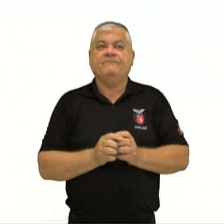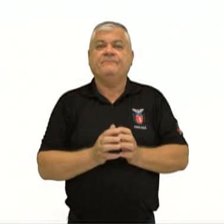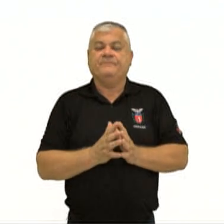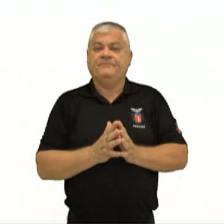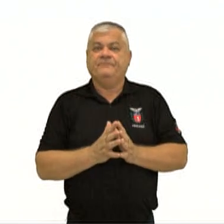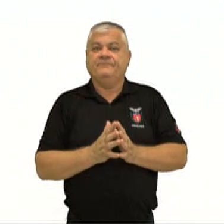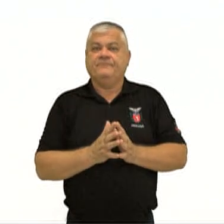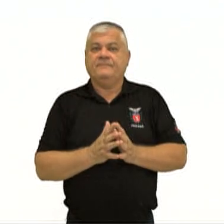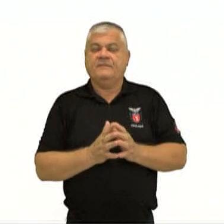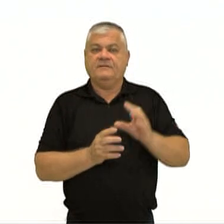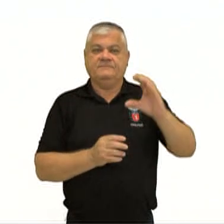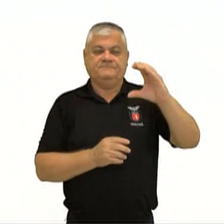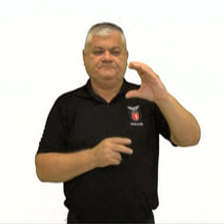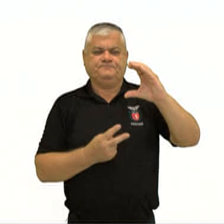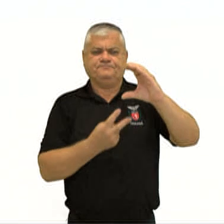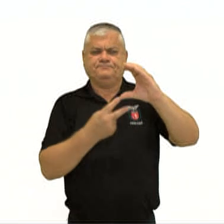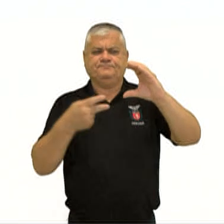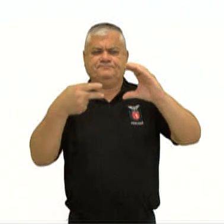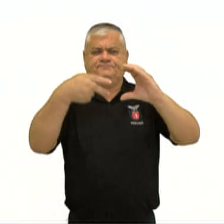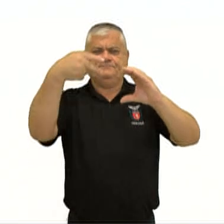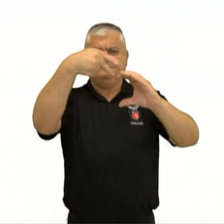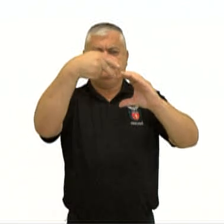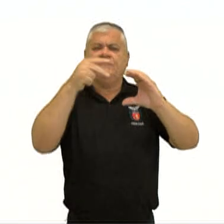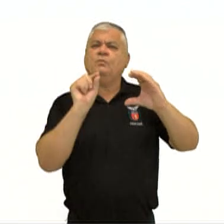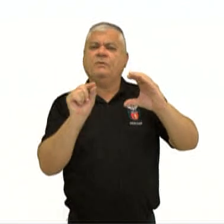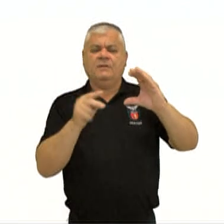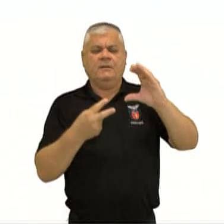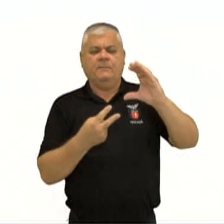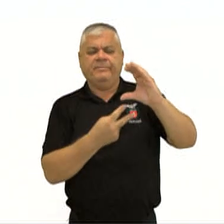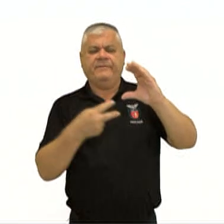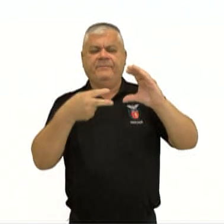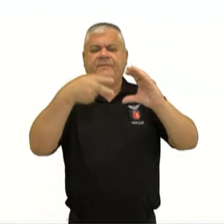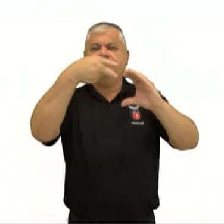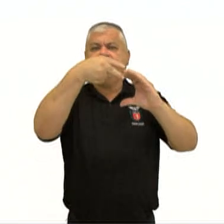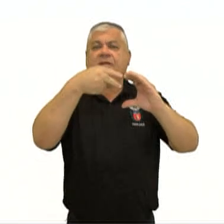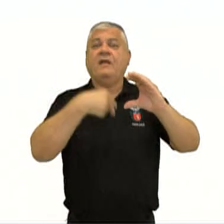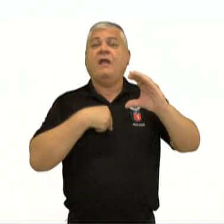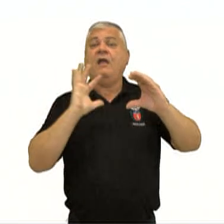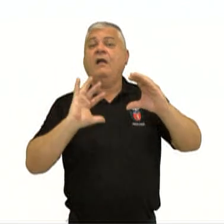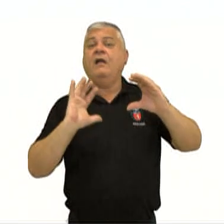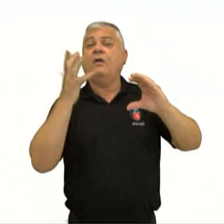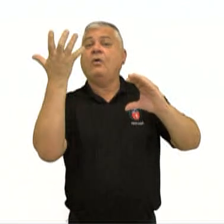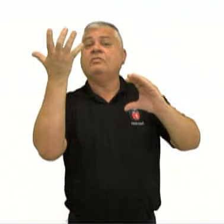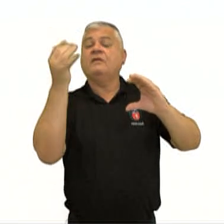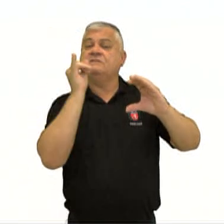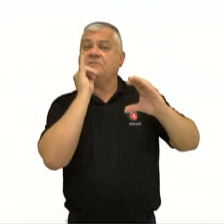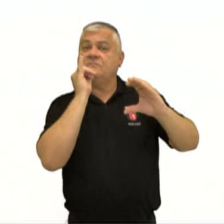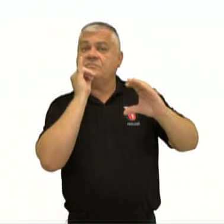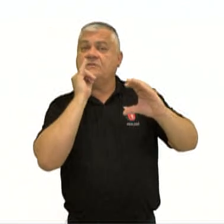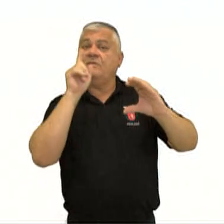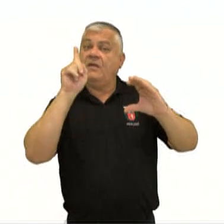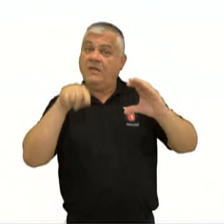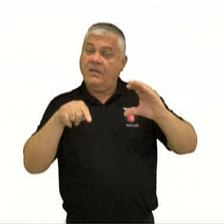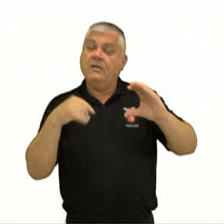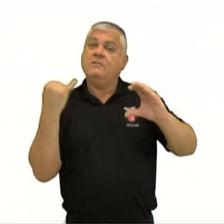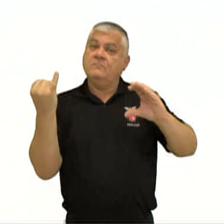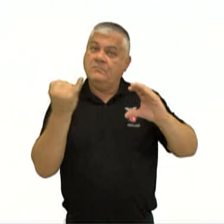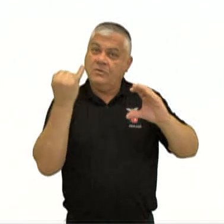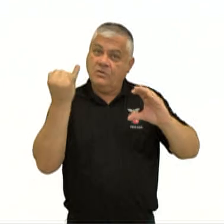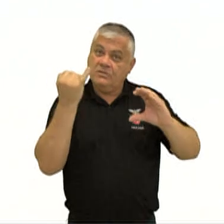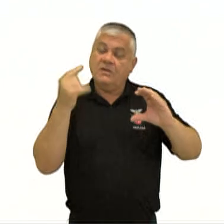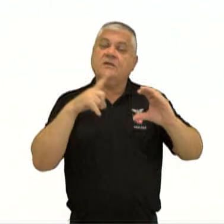falo em ligação covalente, lembre-se do seguinte, que são ligações que ocorrem entre não metal e não metal, ou